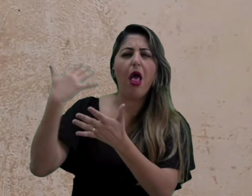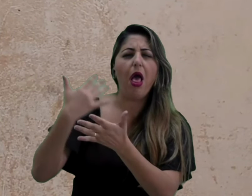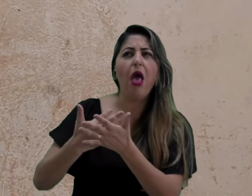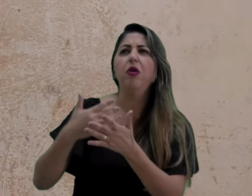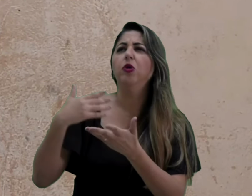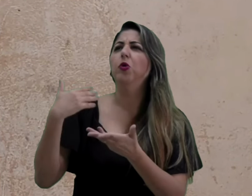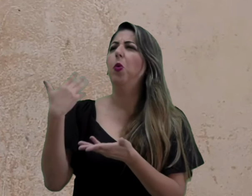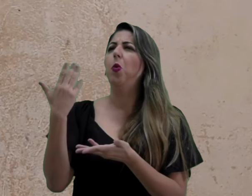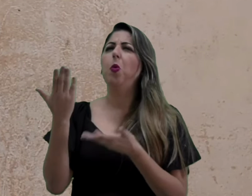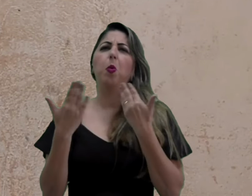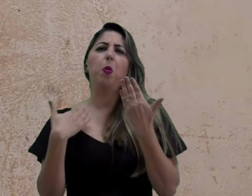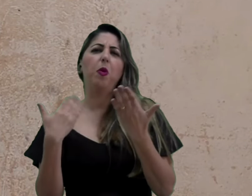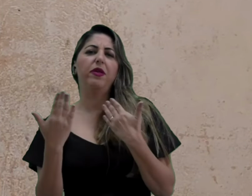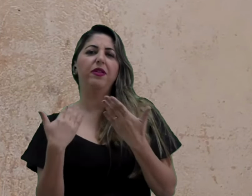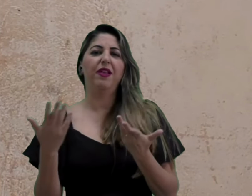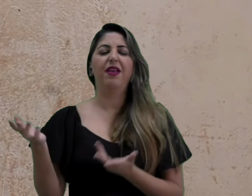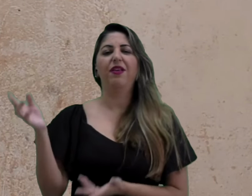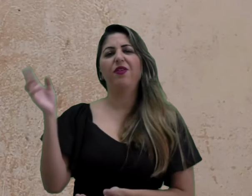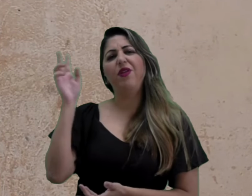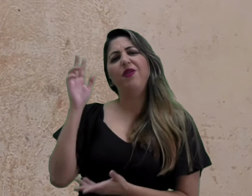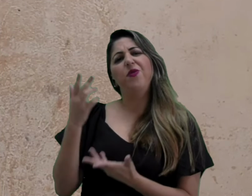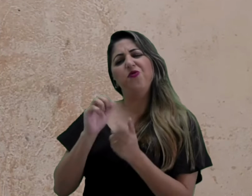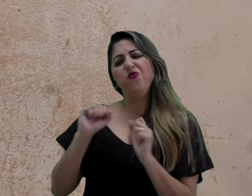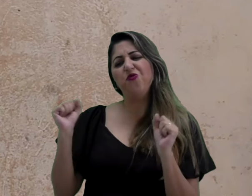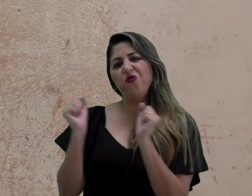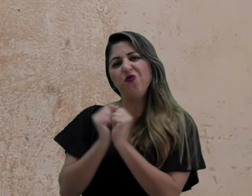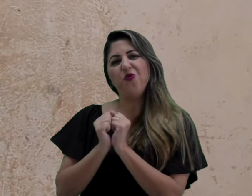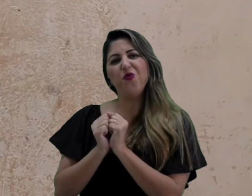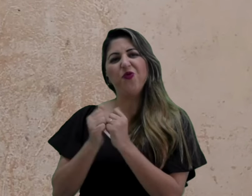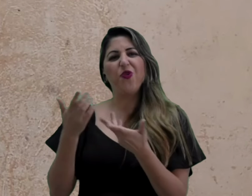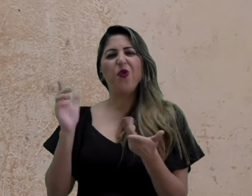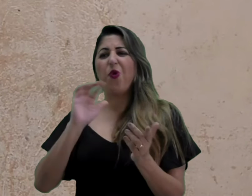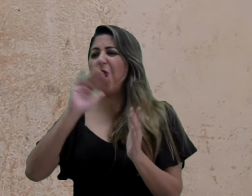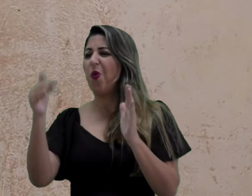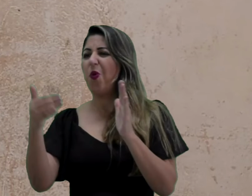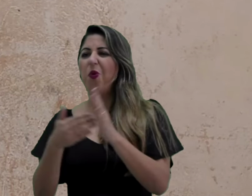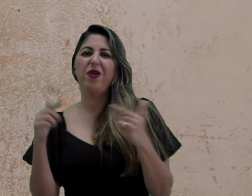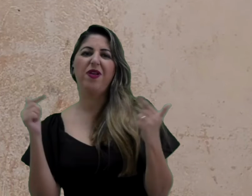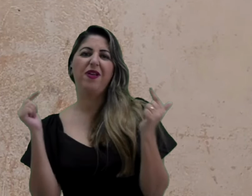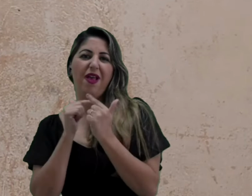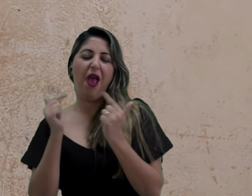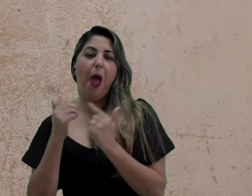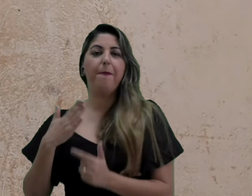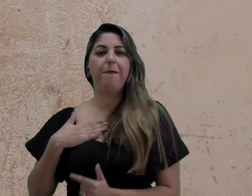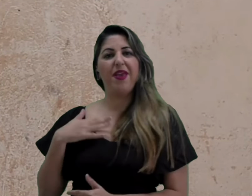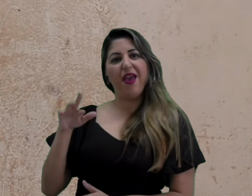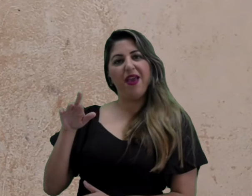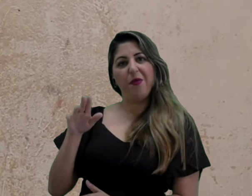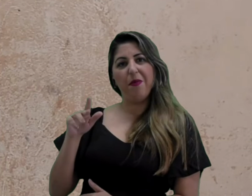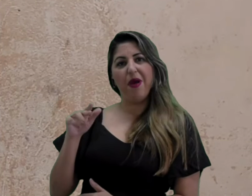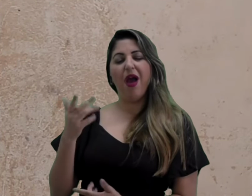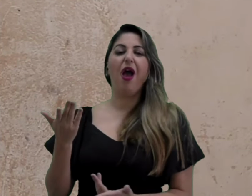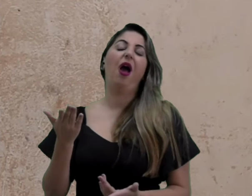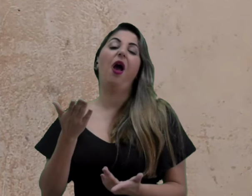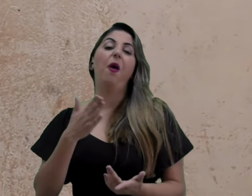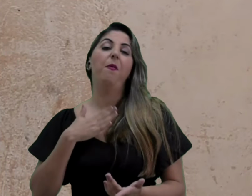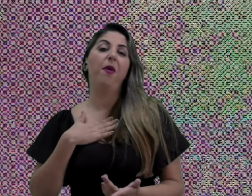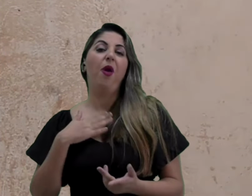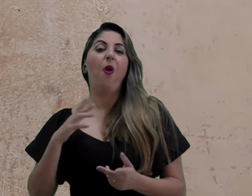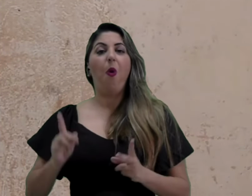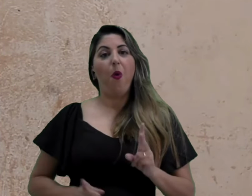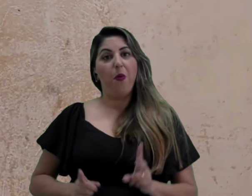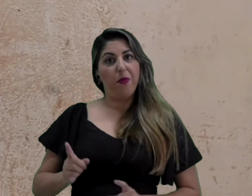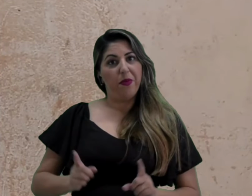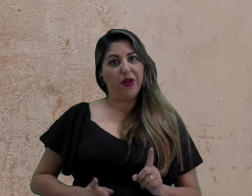tragédias. Minha irmã, meu primo e outras crianças não sabiam dizer não. Aliás,